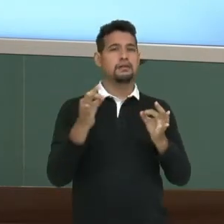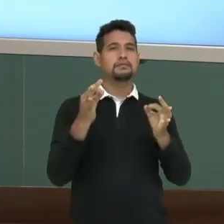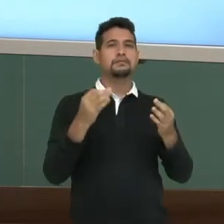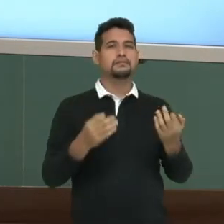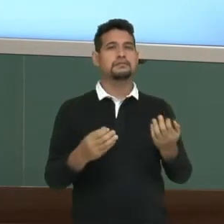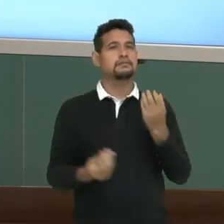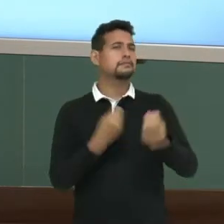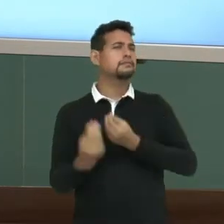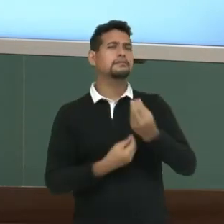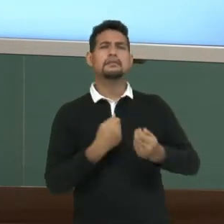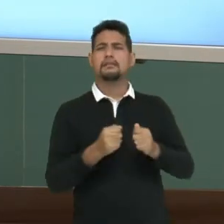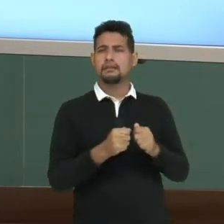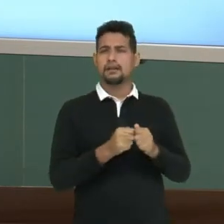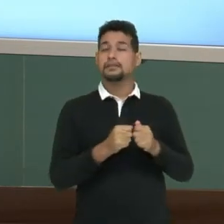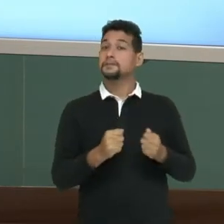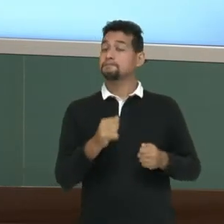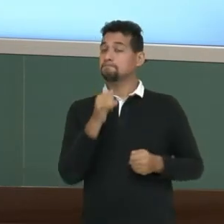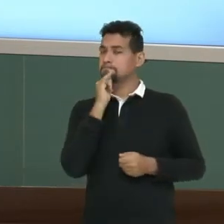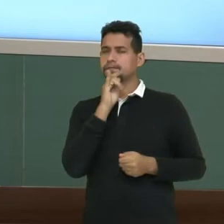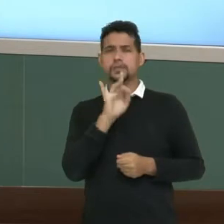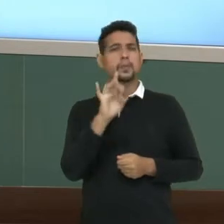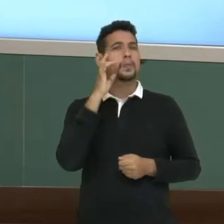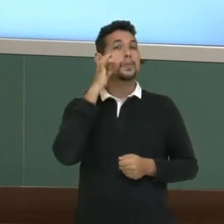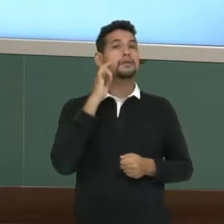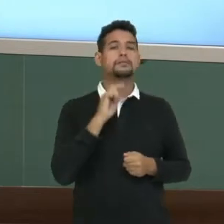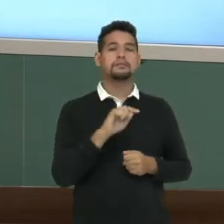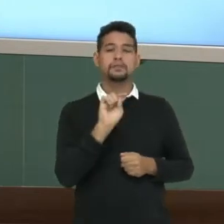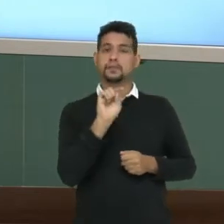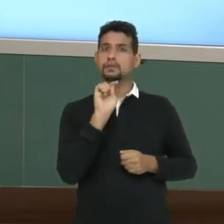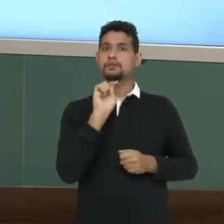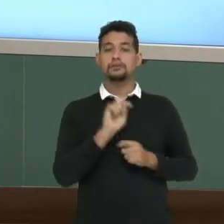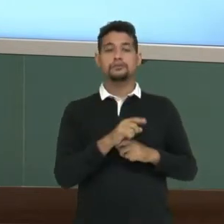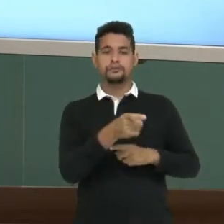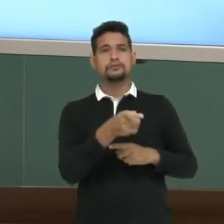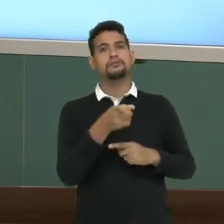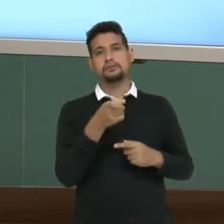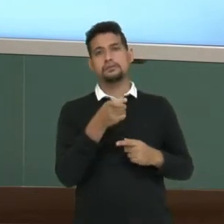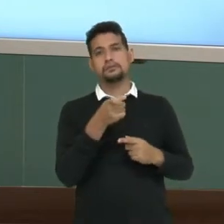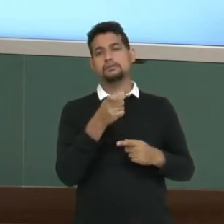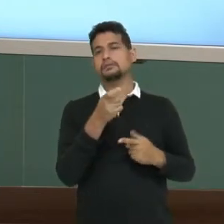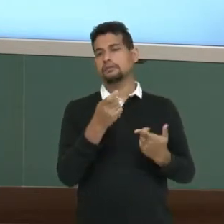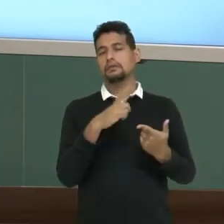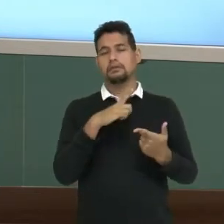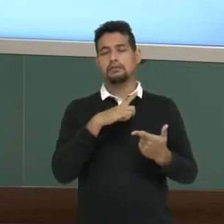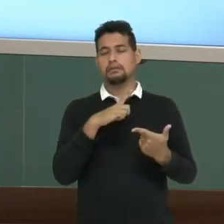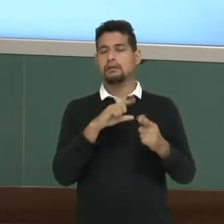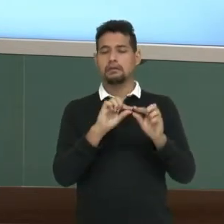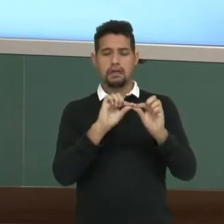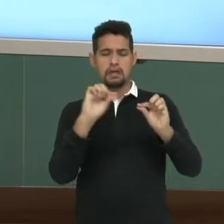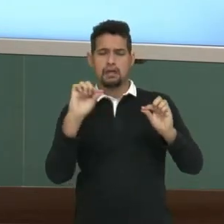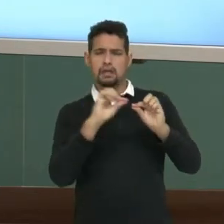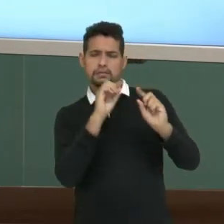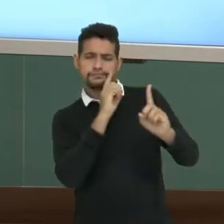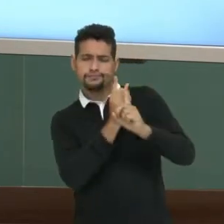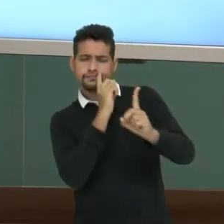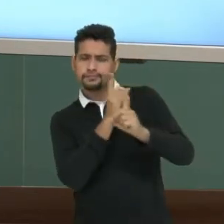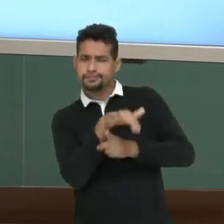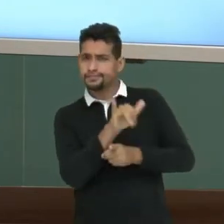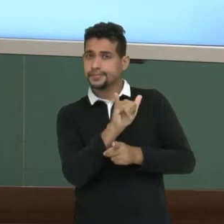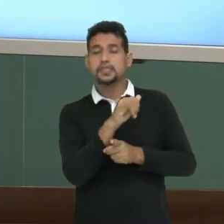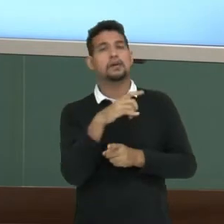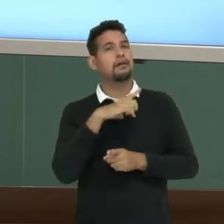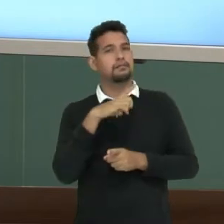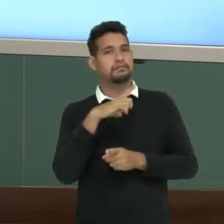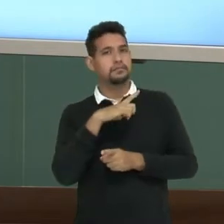é que eu posso fazer? Eu dou genericamente um ponto de x, por exemplo, de uma das retas e acho y. Eu já tenho um